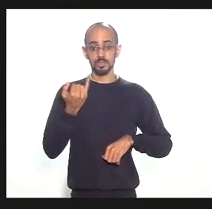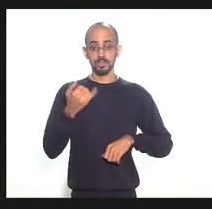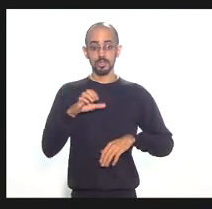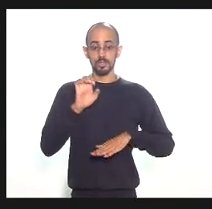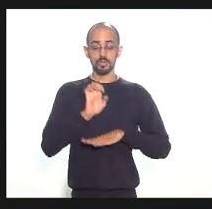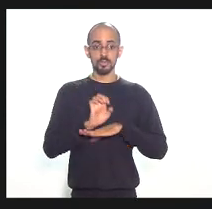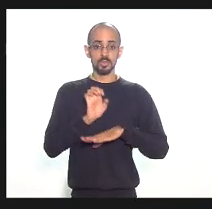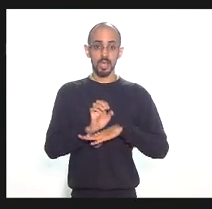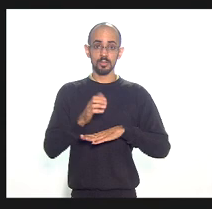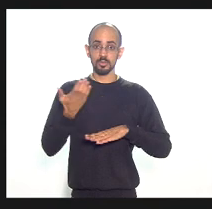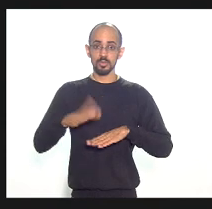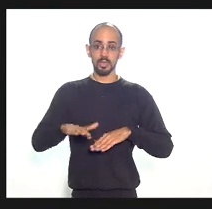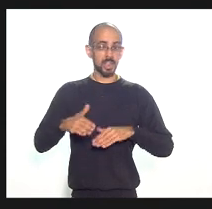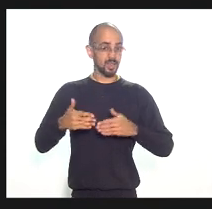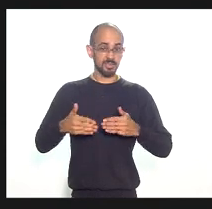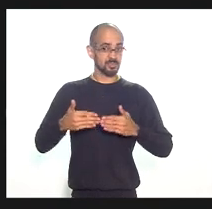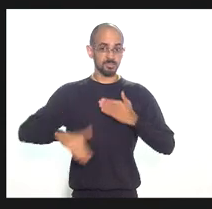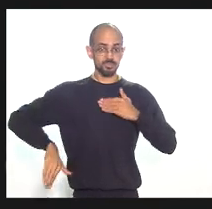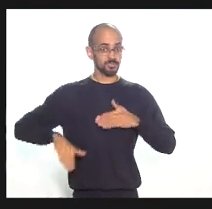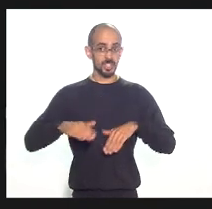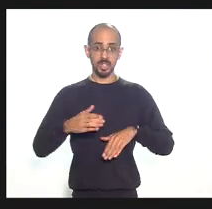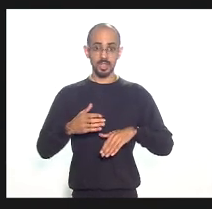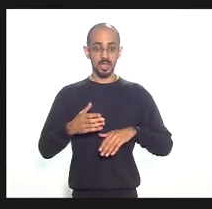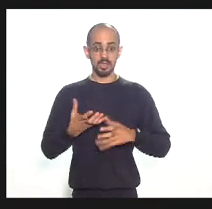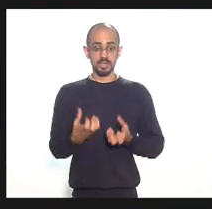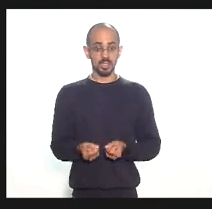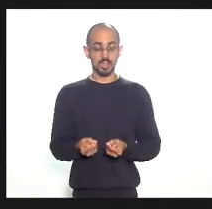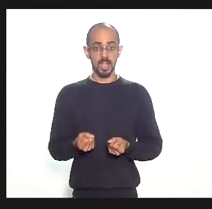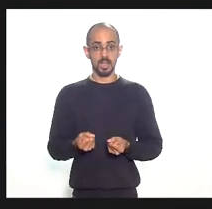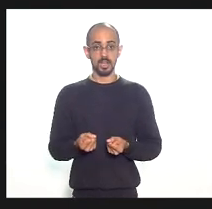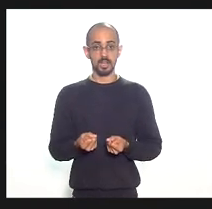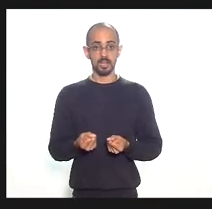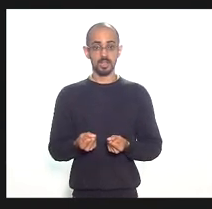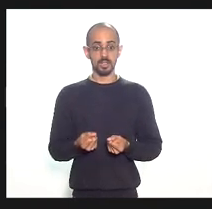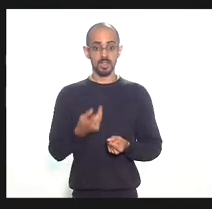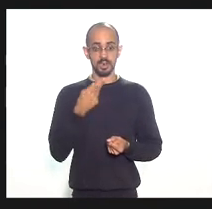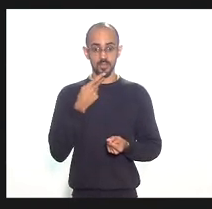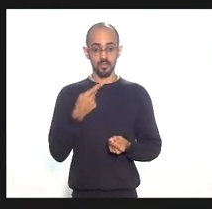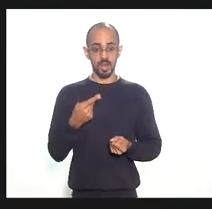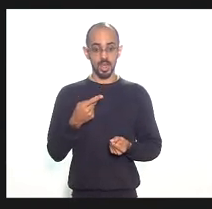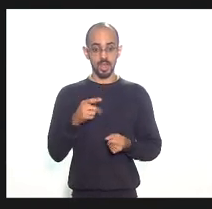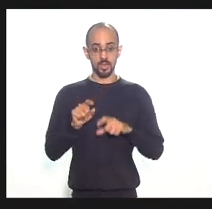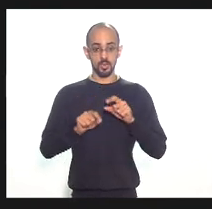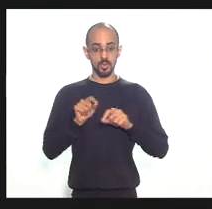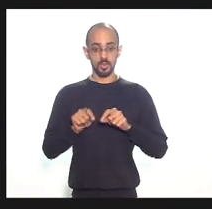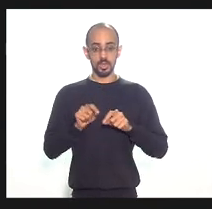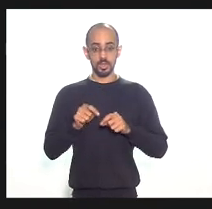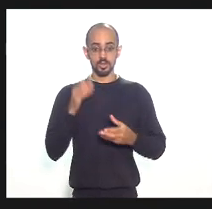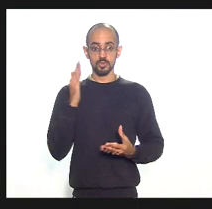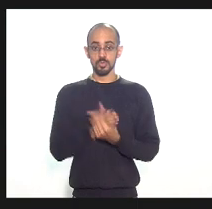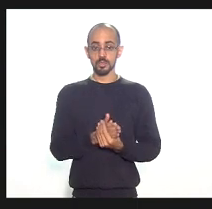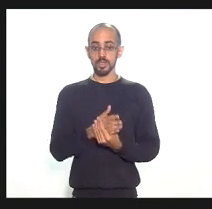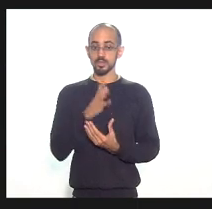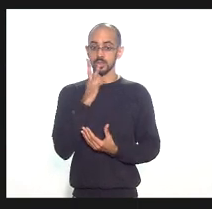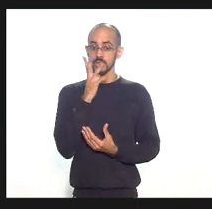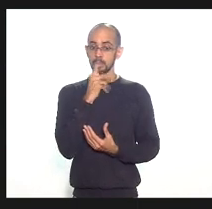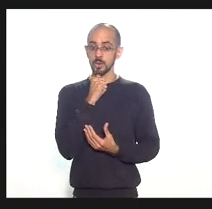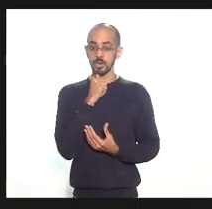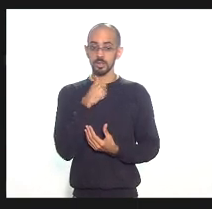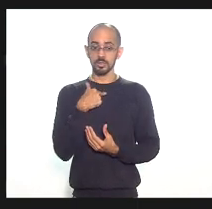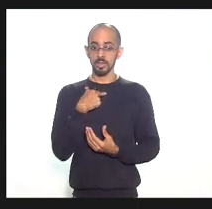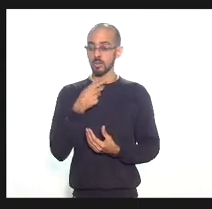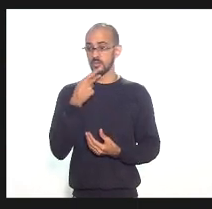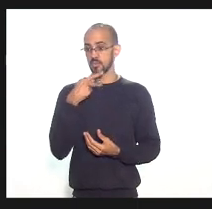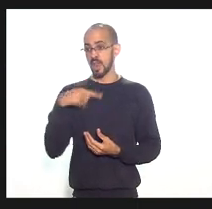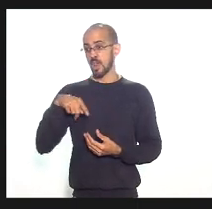direito. E o argumento dele é absurdo. Ele quer dizer que os processos estão demorando muito, então eu vou impor o ônus ao